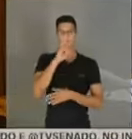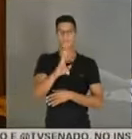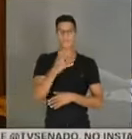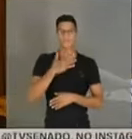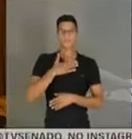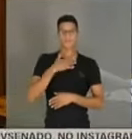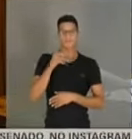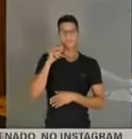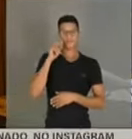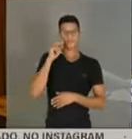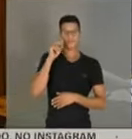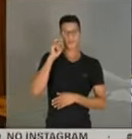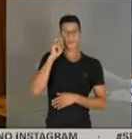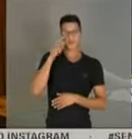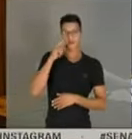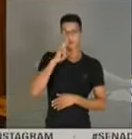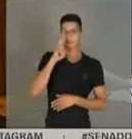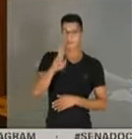ver, inverídica, que